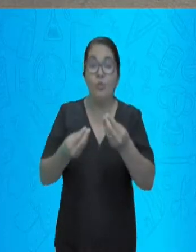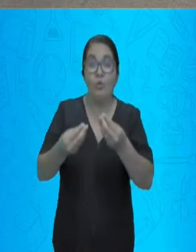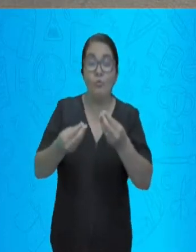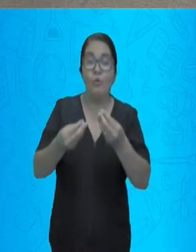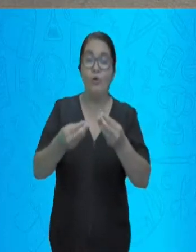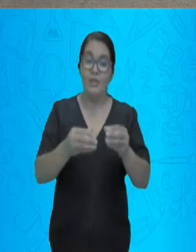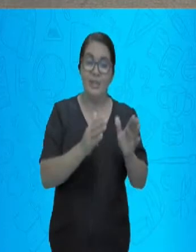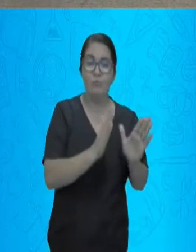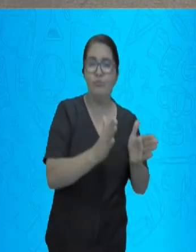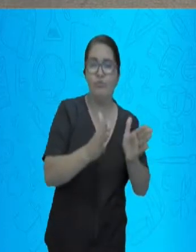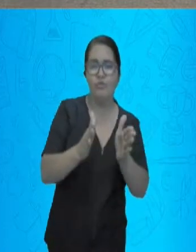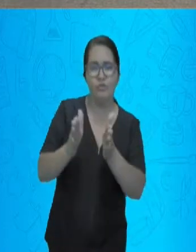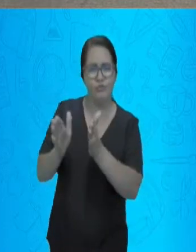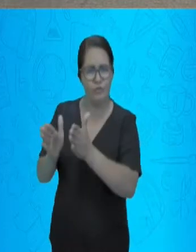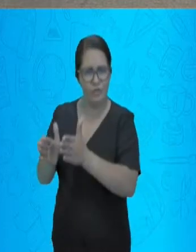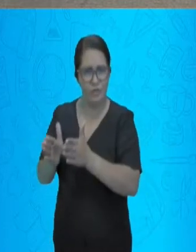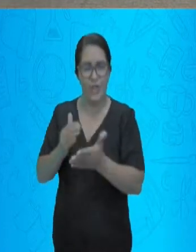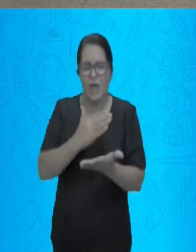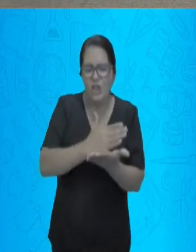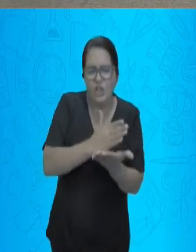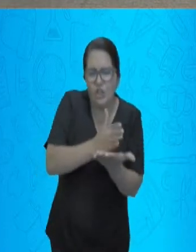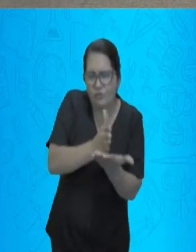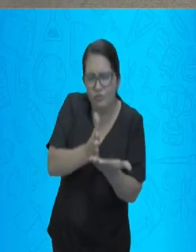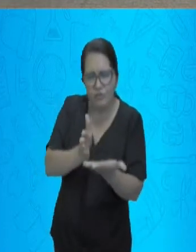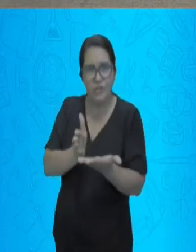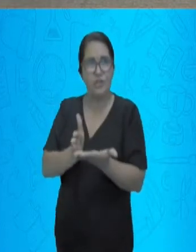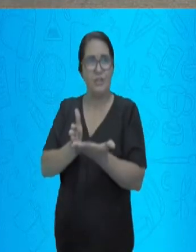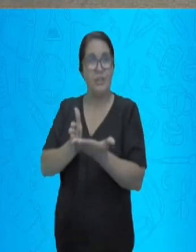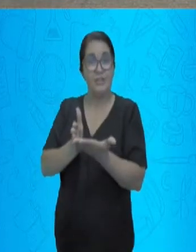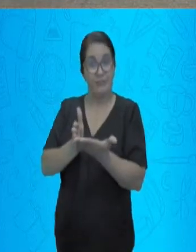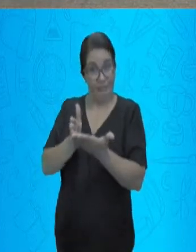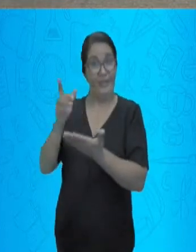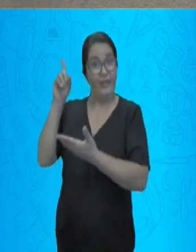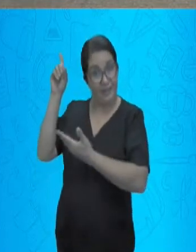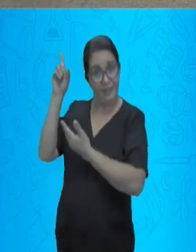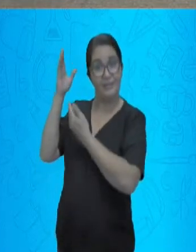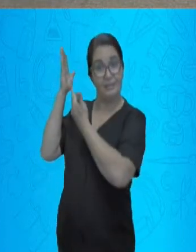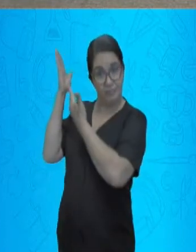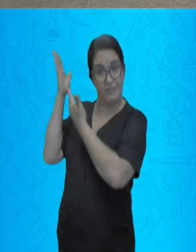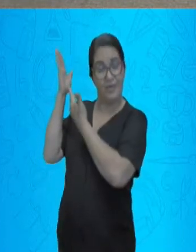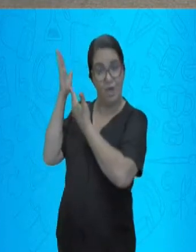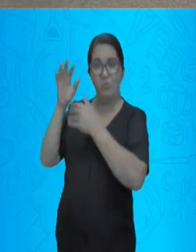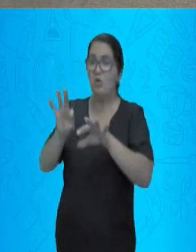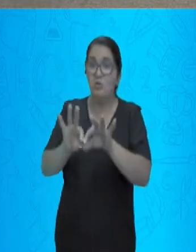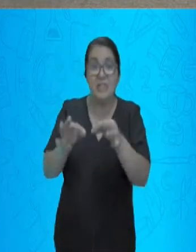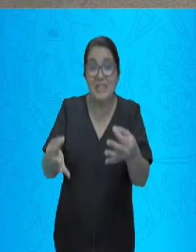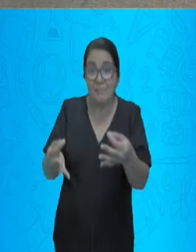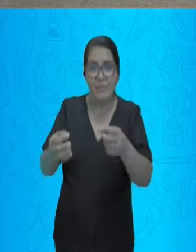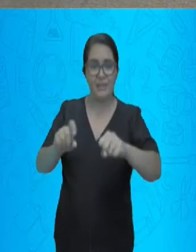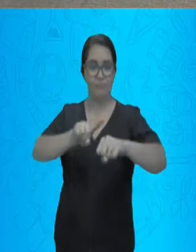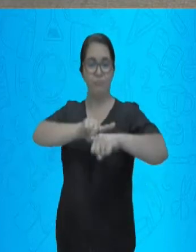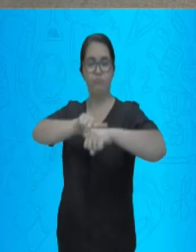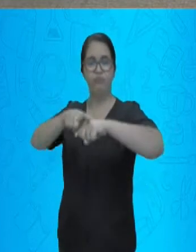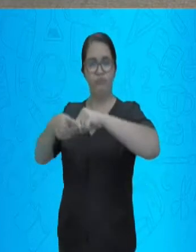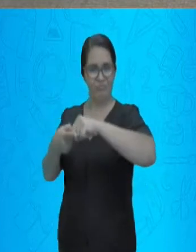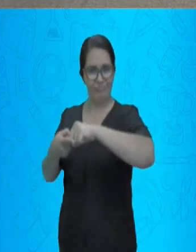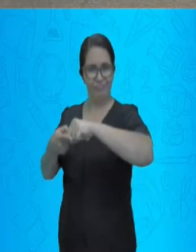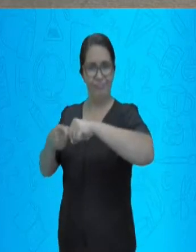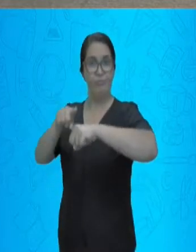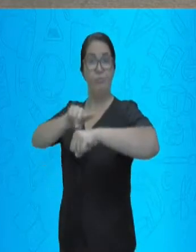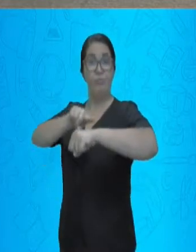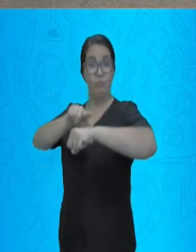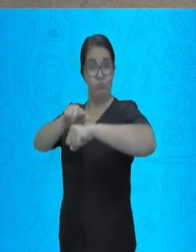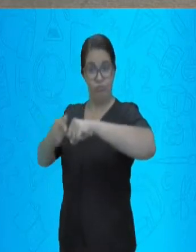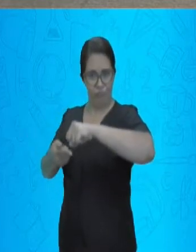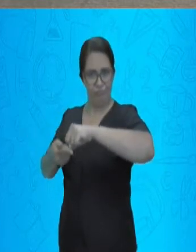classificadas em substância química simples ou substância química